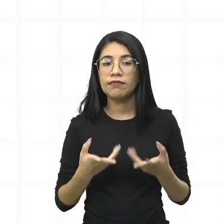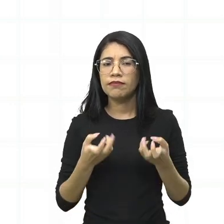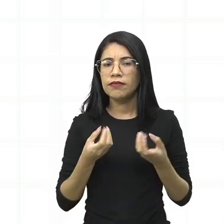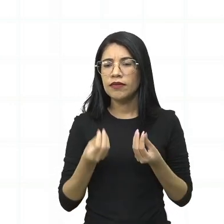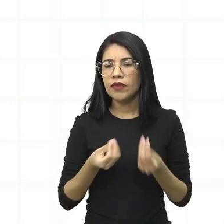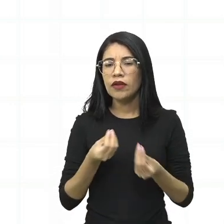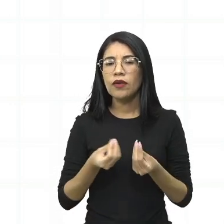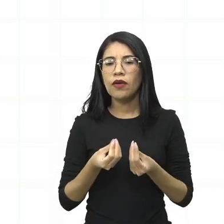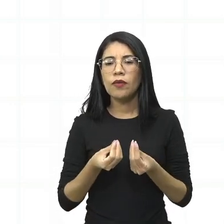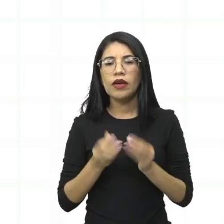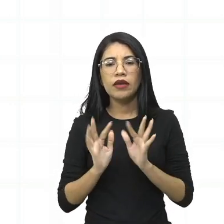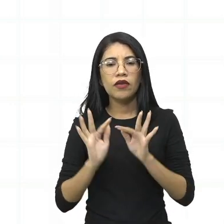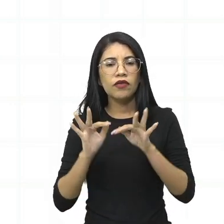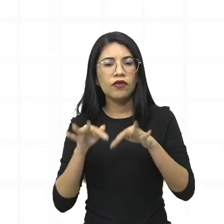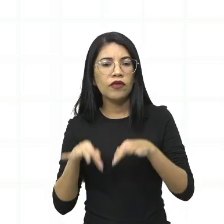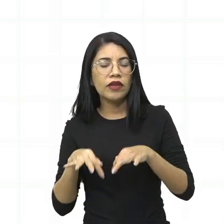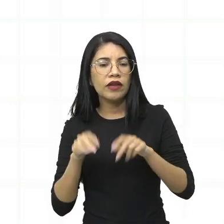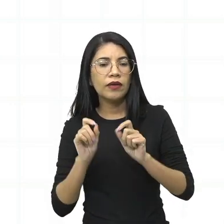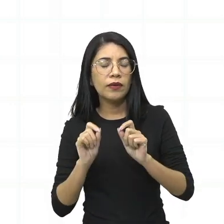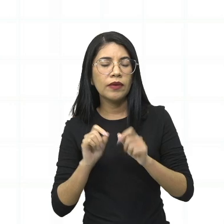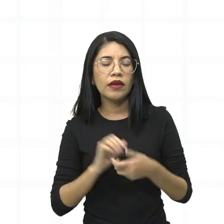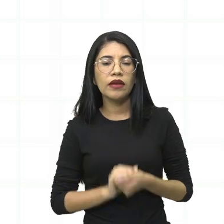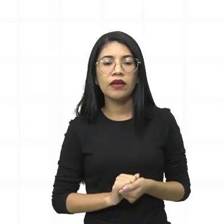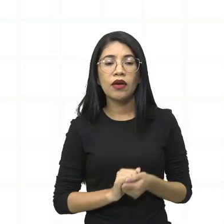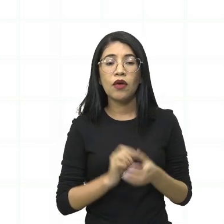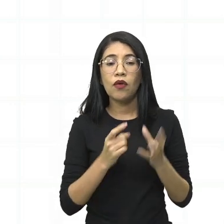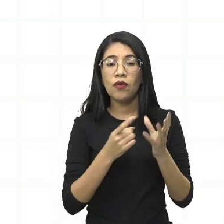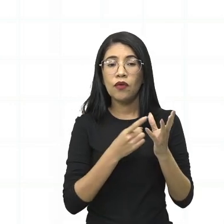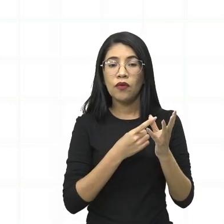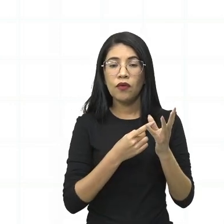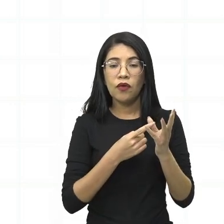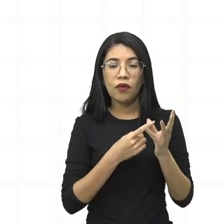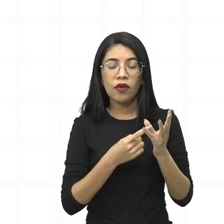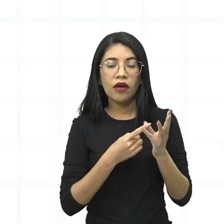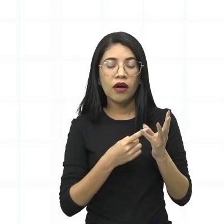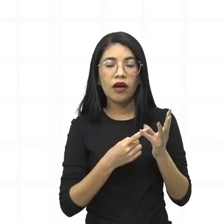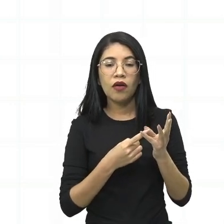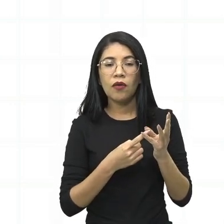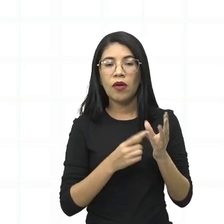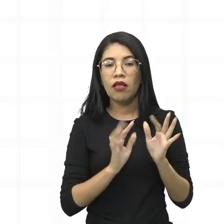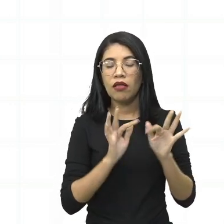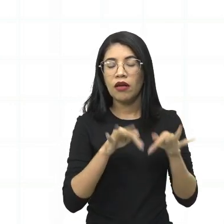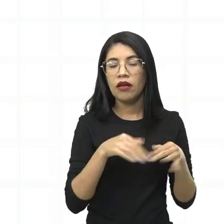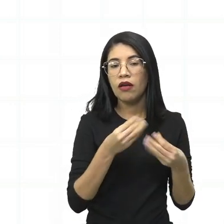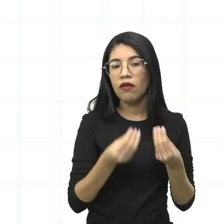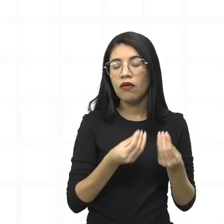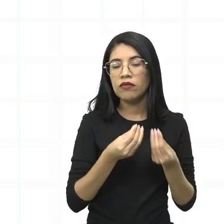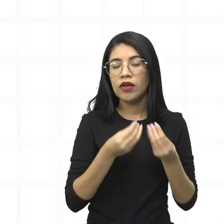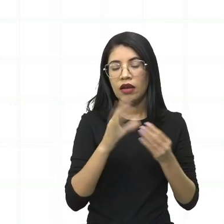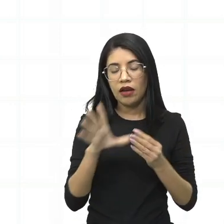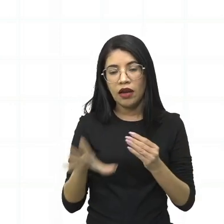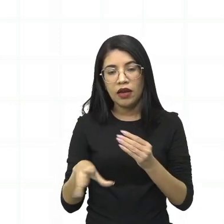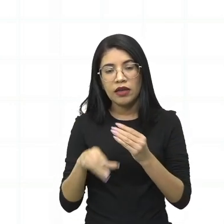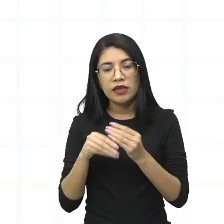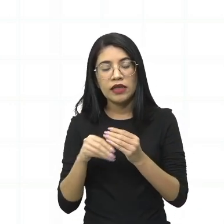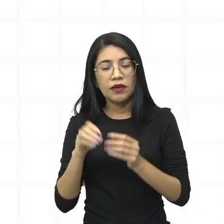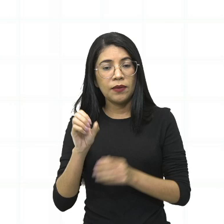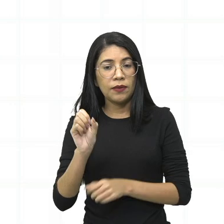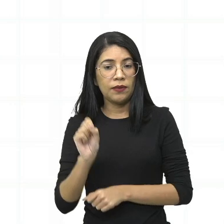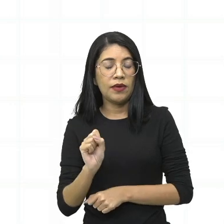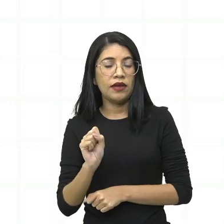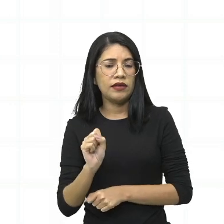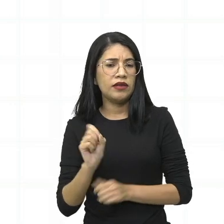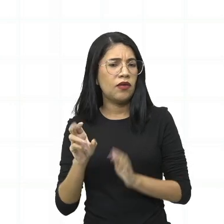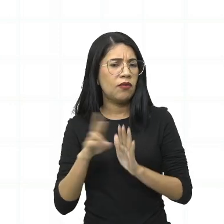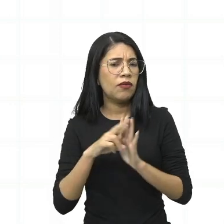a maioria delas terminadas em vogal, ó, bolo, tijolo, mesa, eu só acrescentei o S. Então essa é